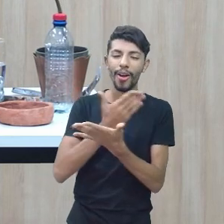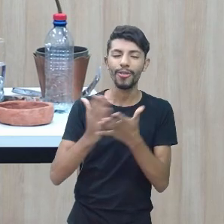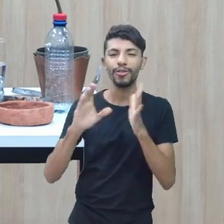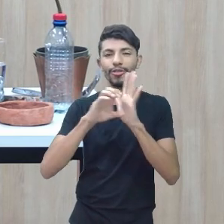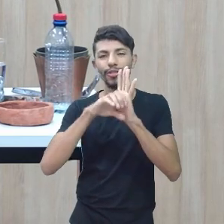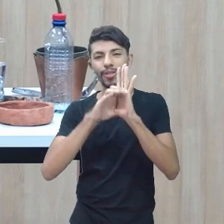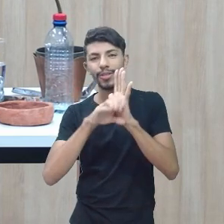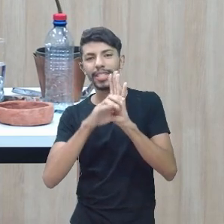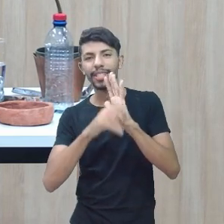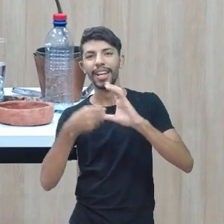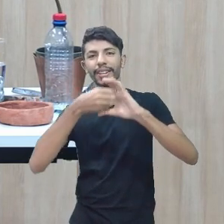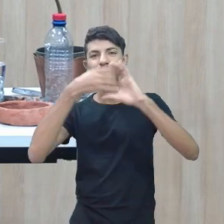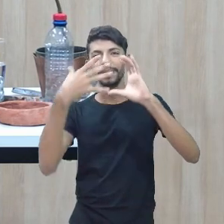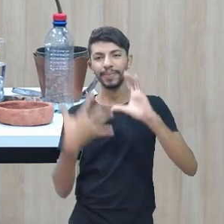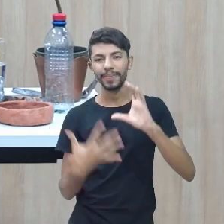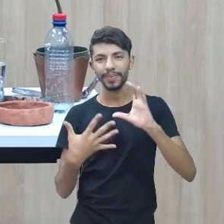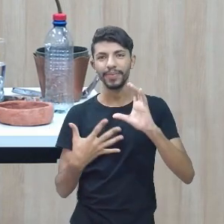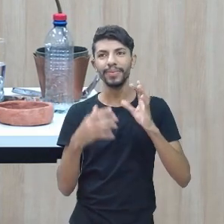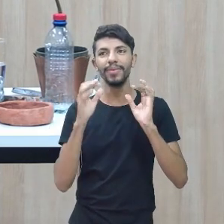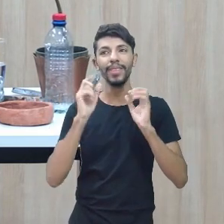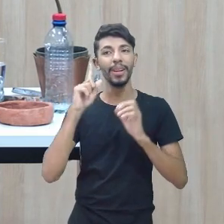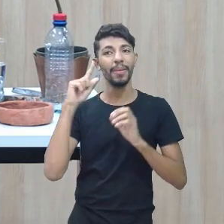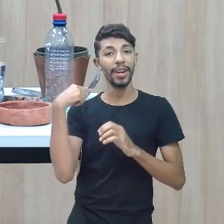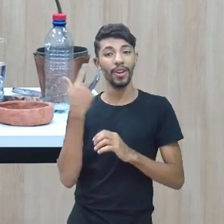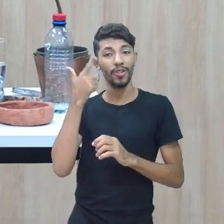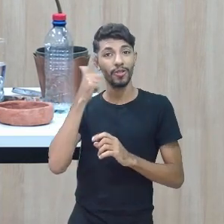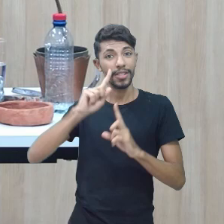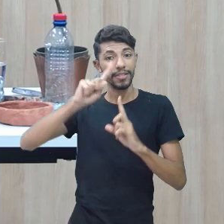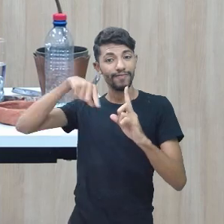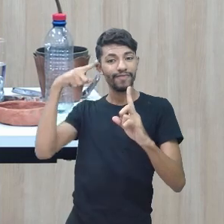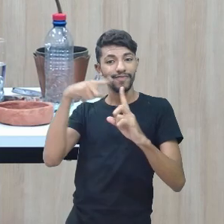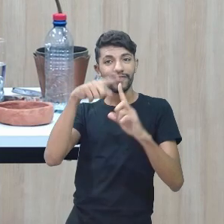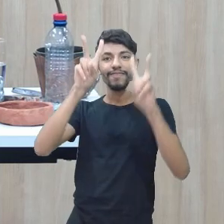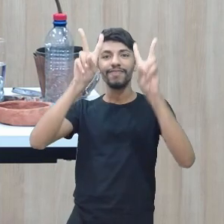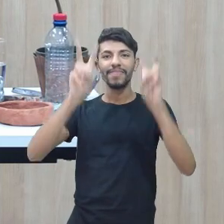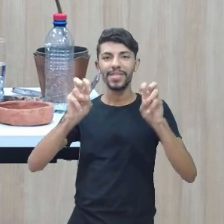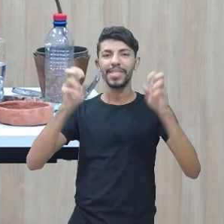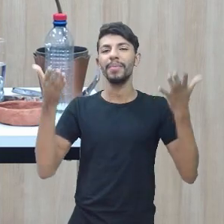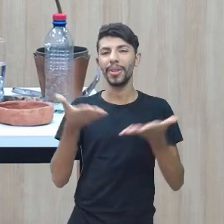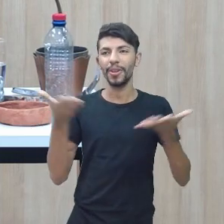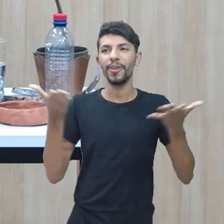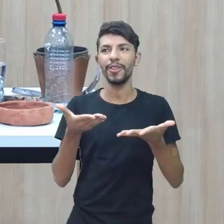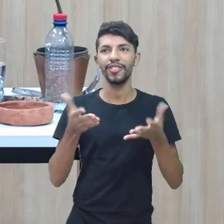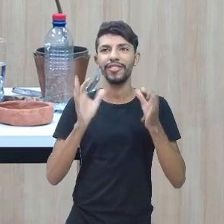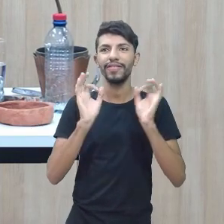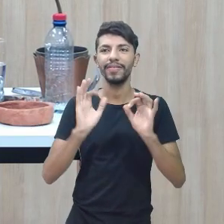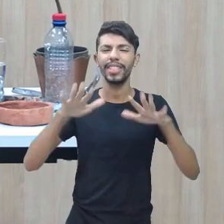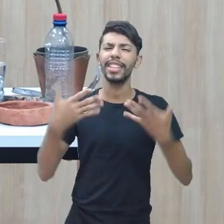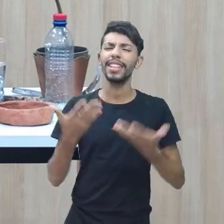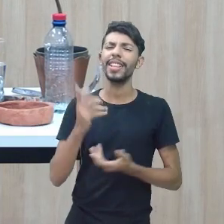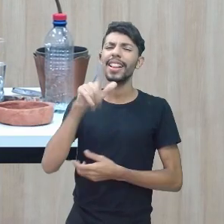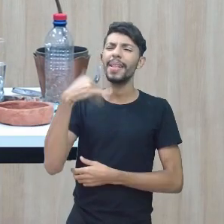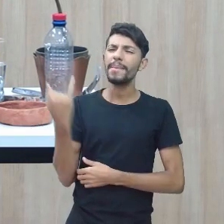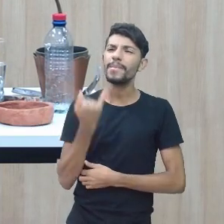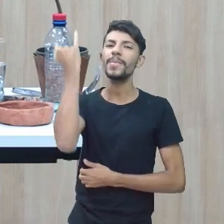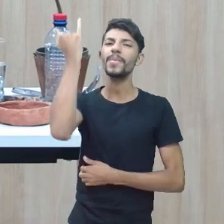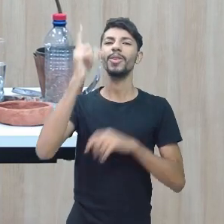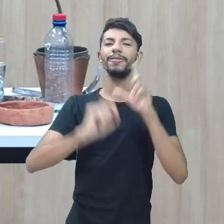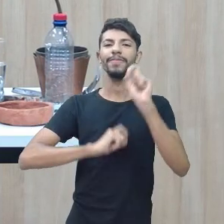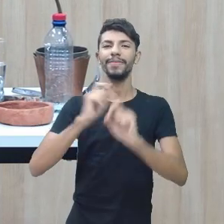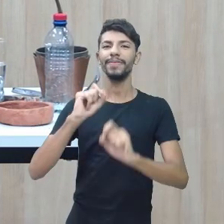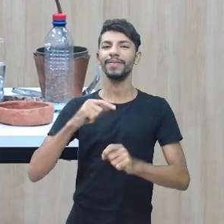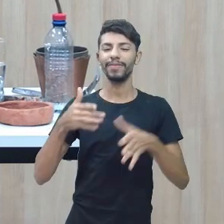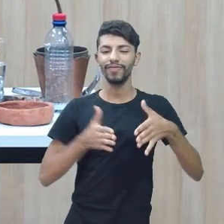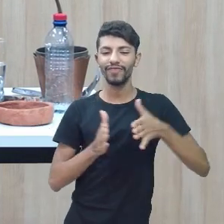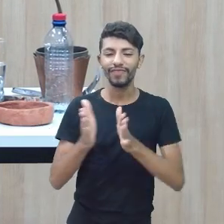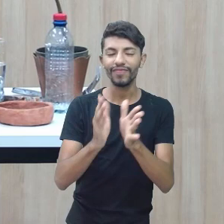características, para poder chegar, de fato, no nosso tema de hoje. Então, é muito importante, nessa trilha que eu